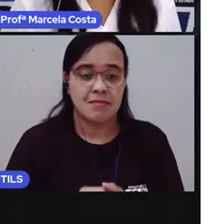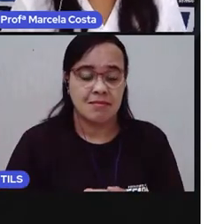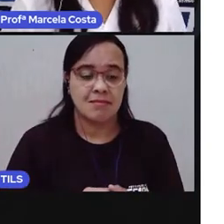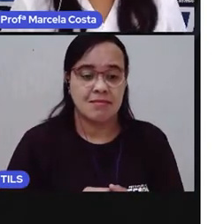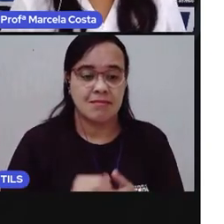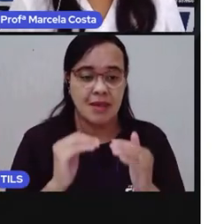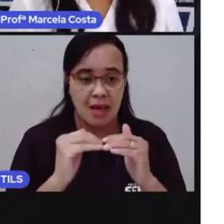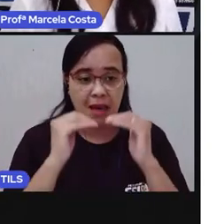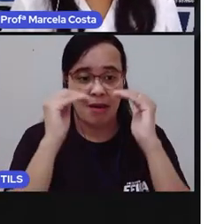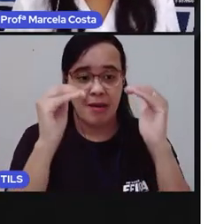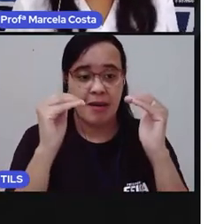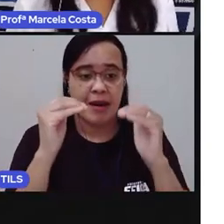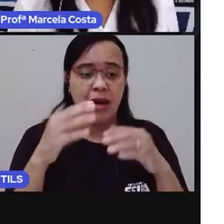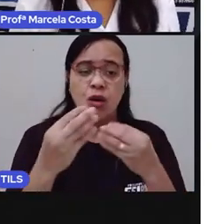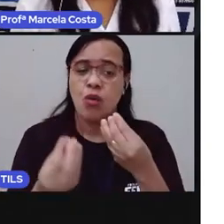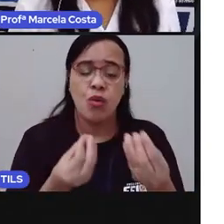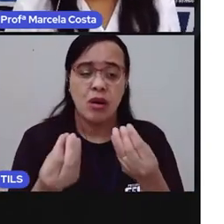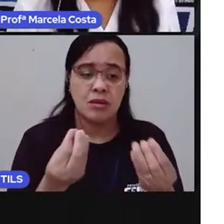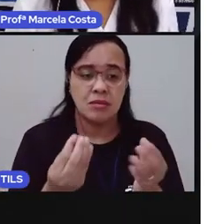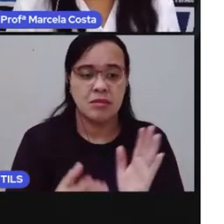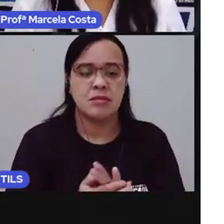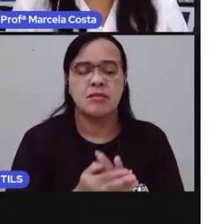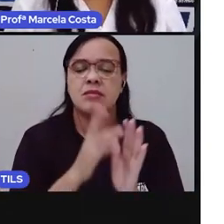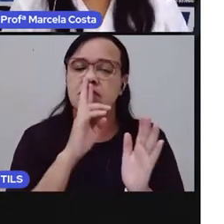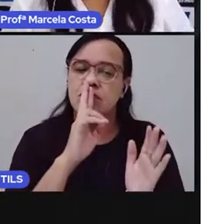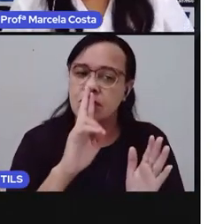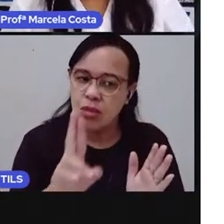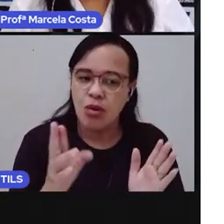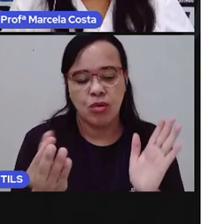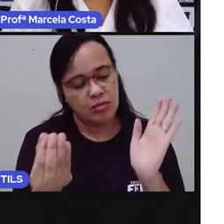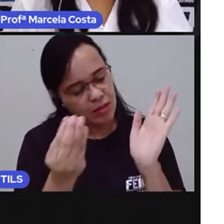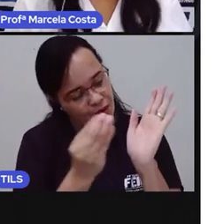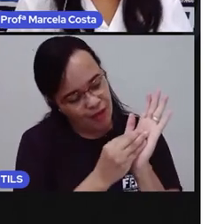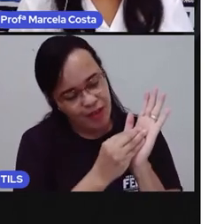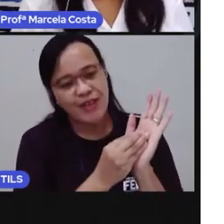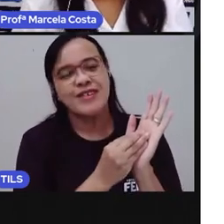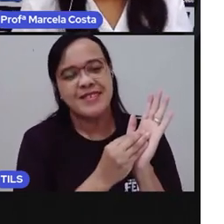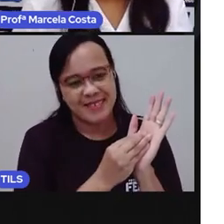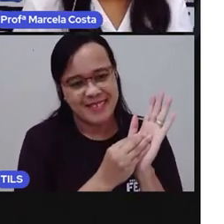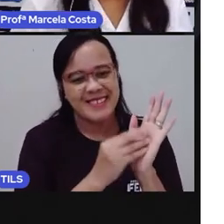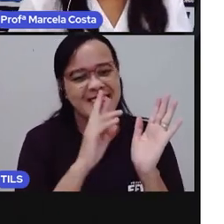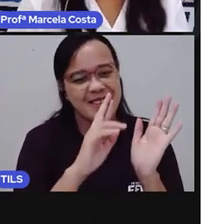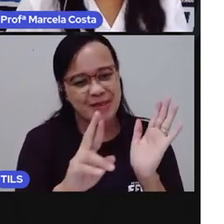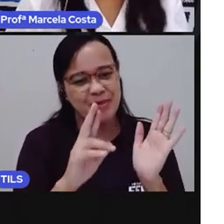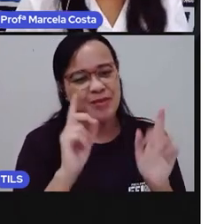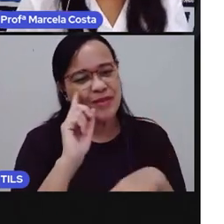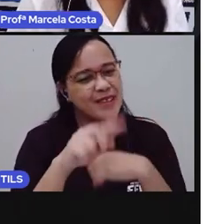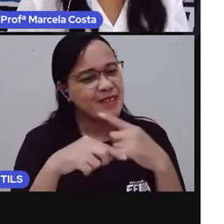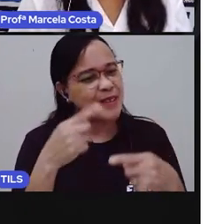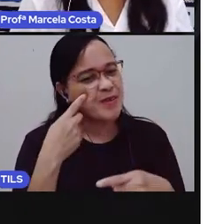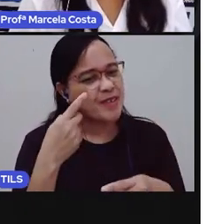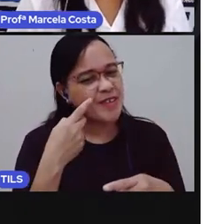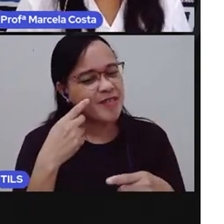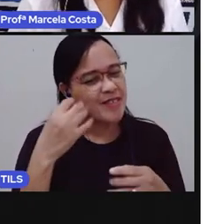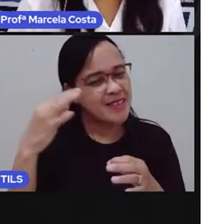Vou deixar vocês responderem. Coloca aí que daqui eu vou dizer se está certo ou se